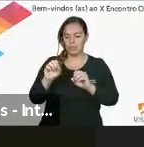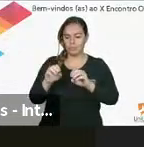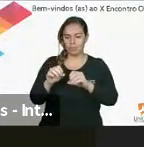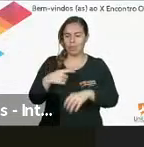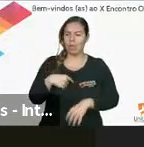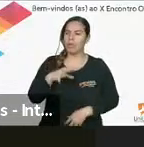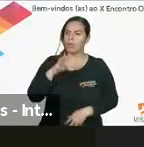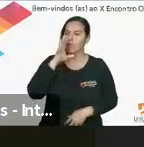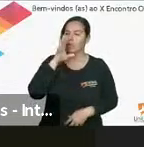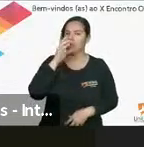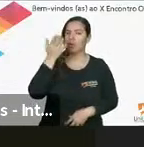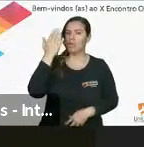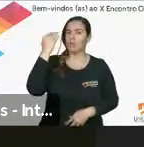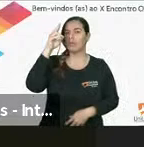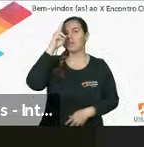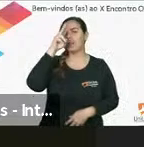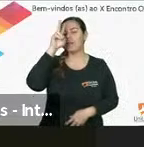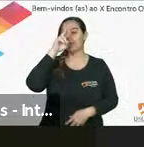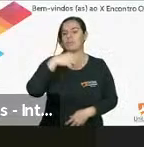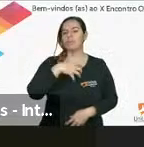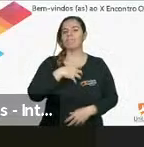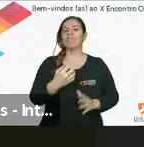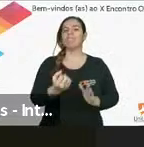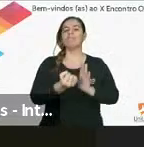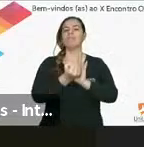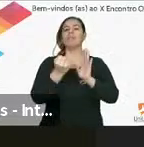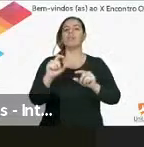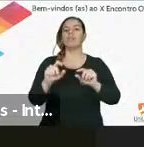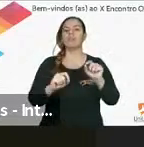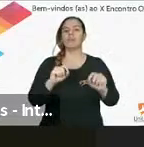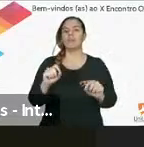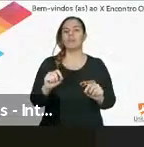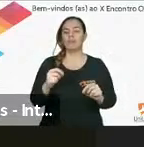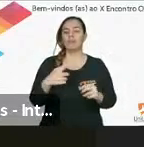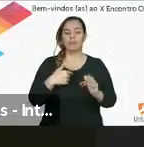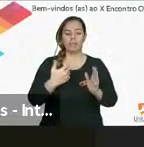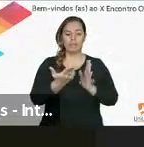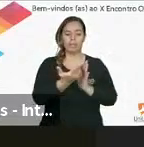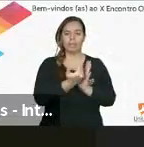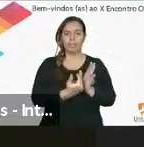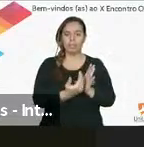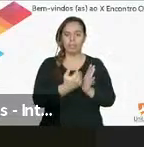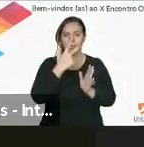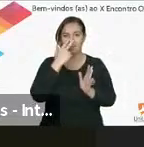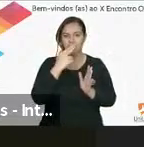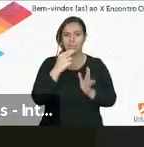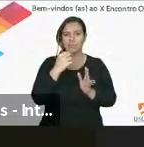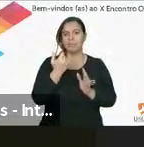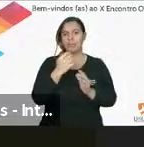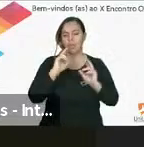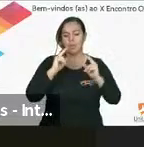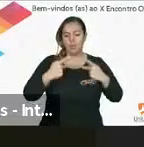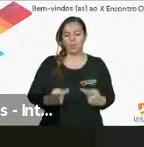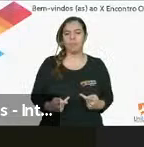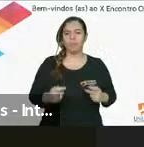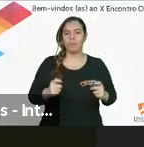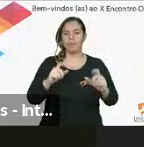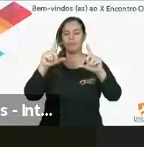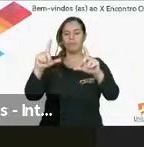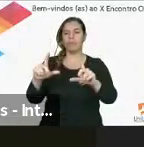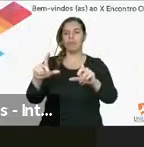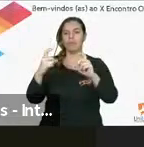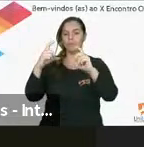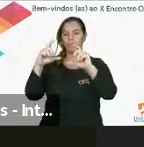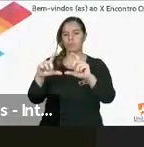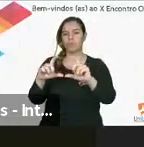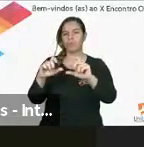uma coisa que me marcou muito, que ele desenhava sempre um bonequinho no quadro, um rosto no quadro, em